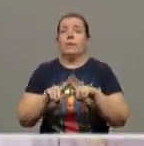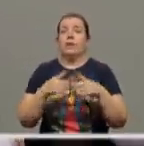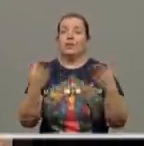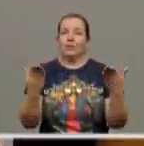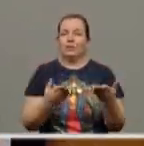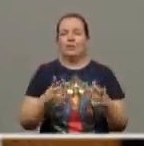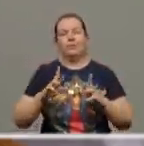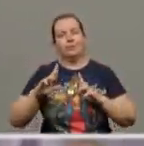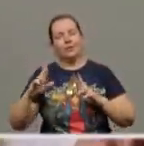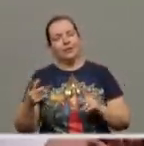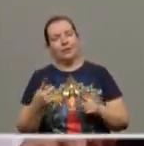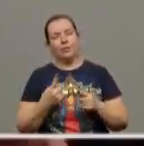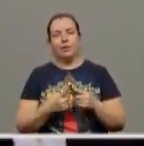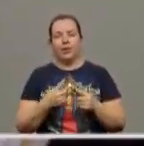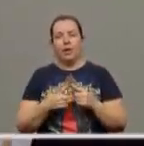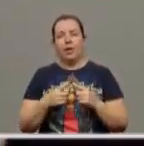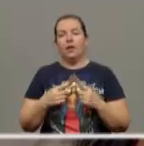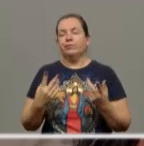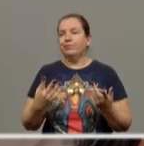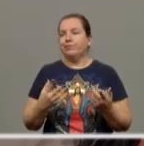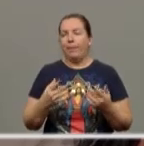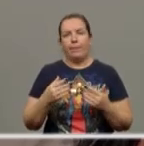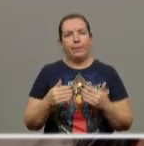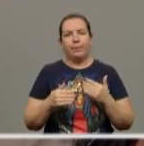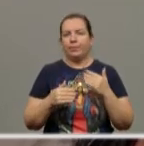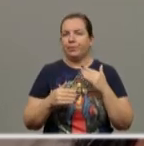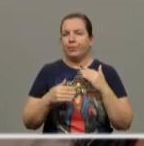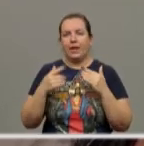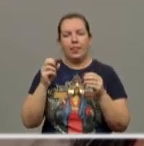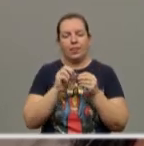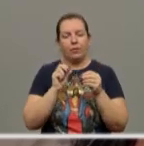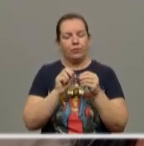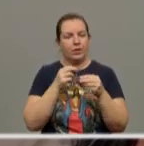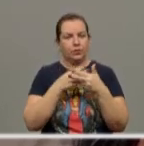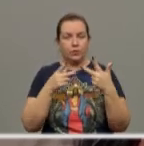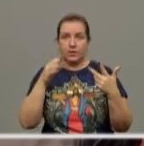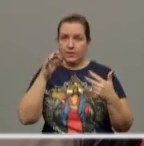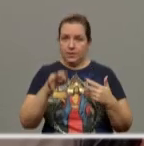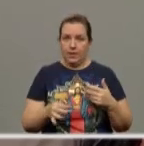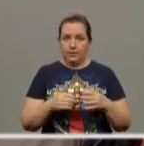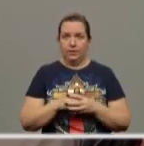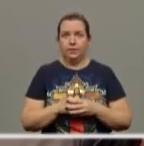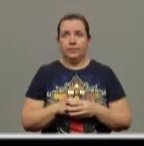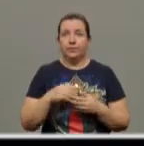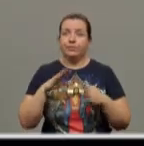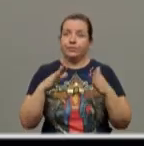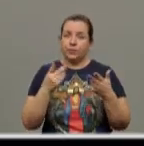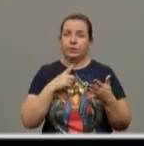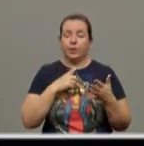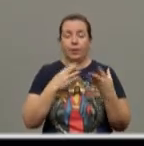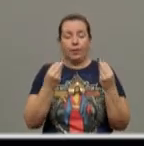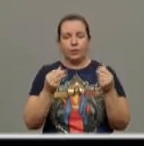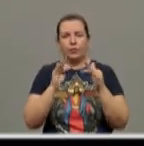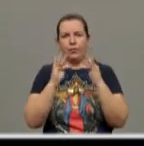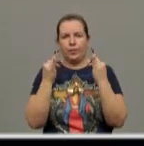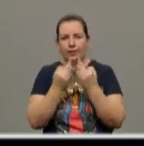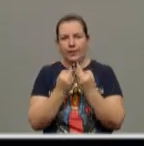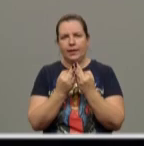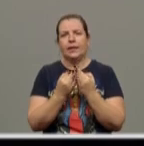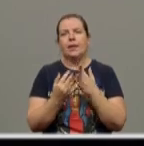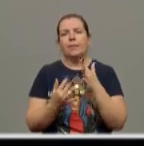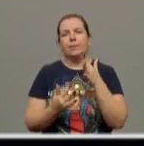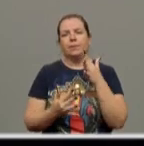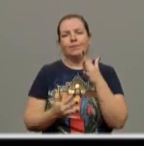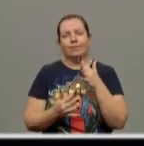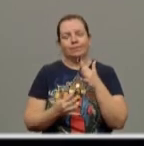infelizmente, muitos filhos também vão sofrendo as consequências daquela atitude, daquela escolha errada lá do passado. Não